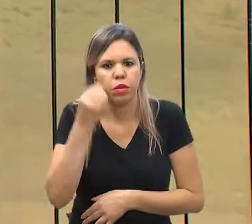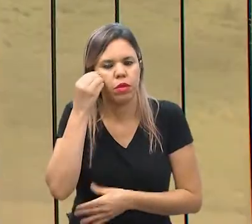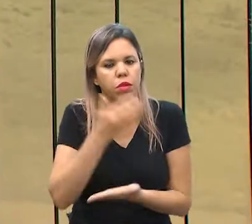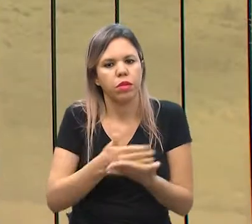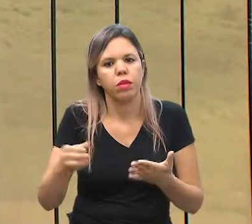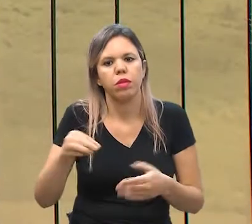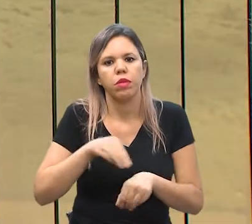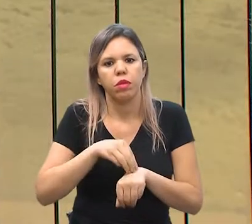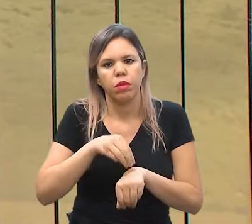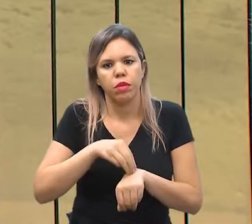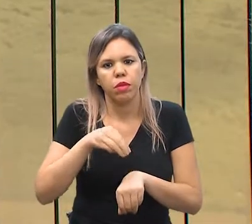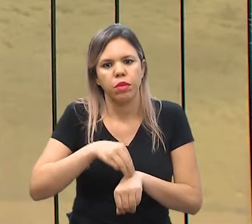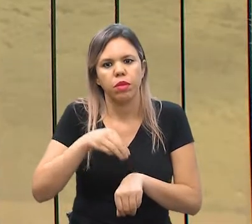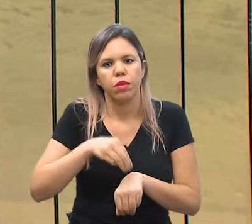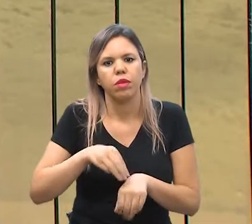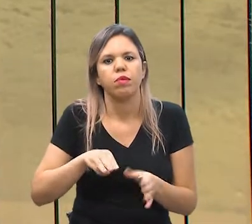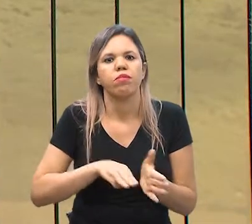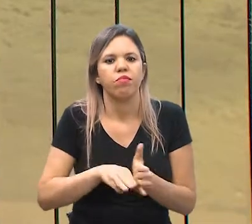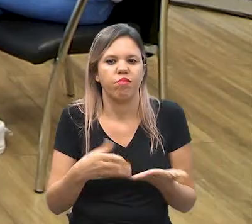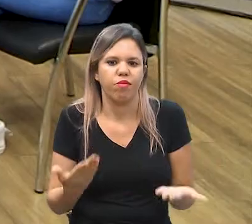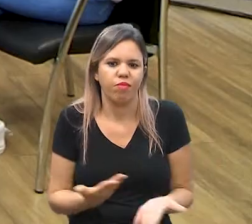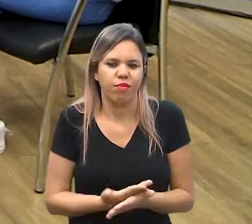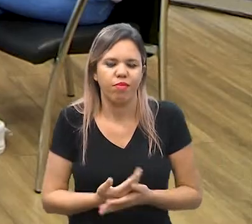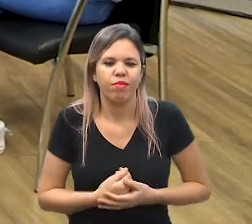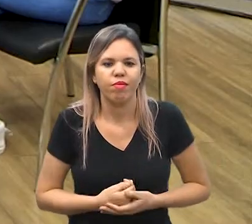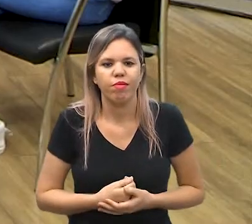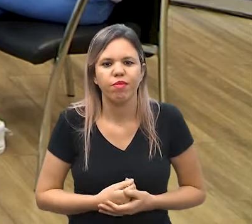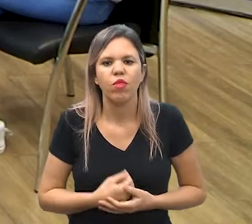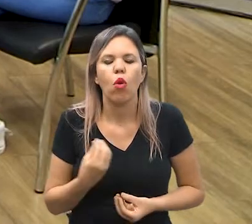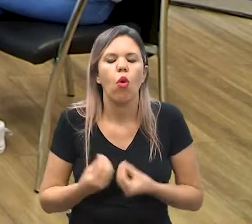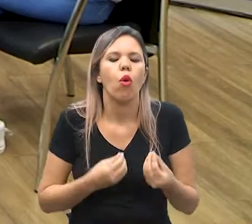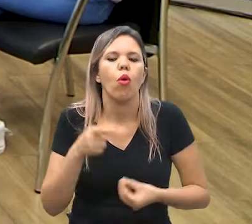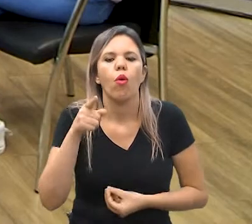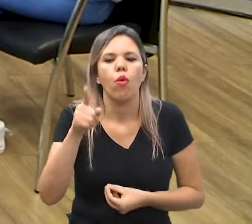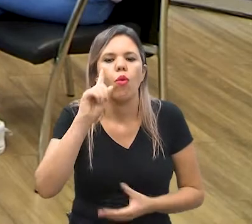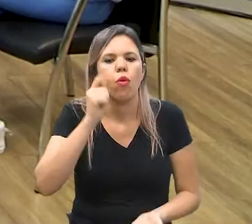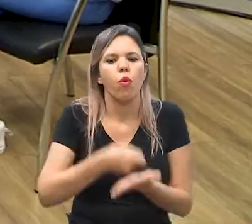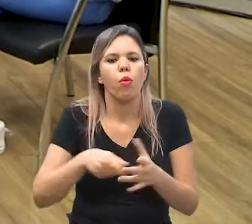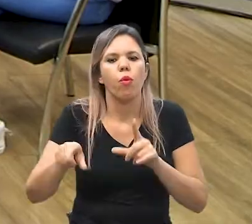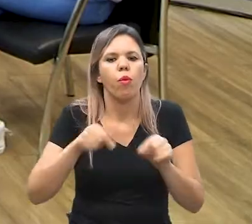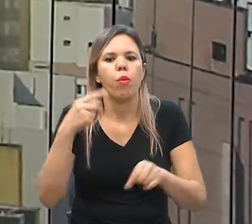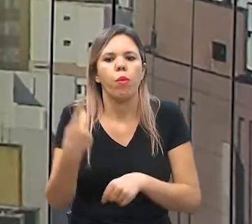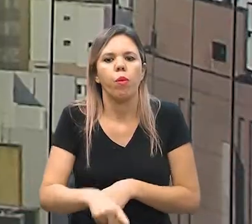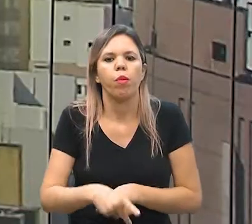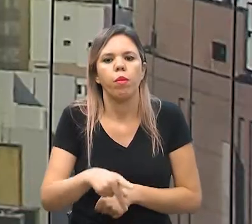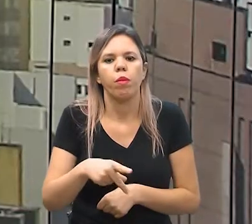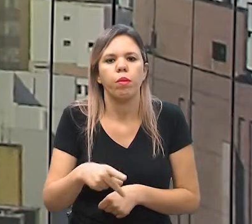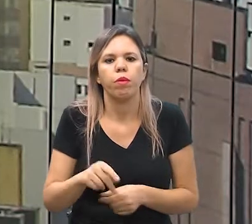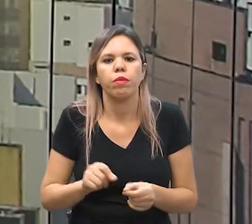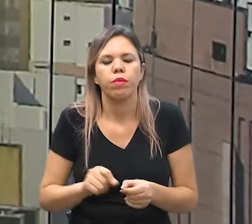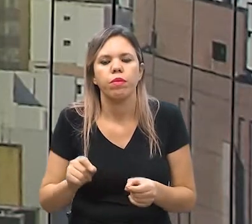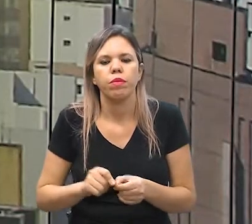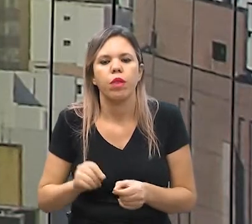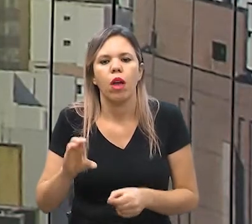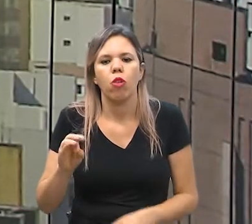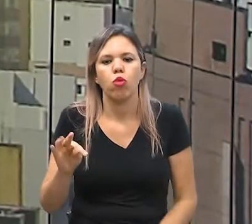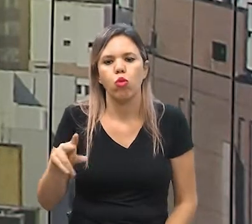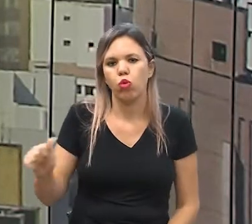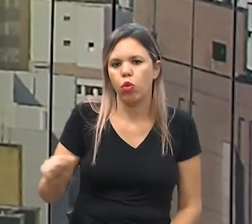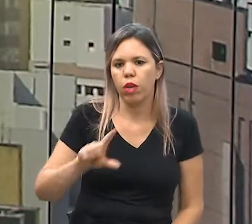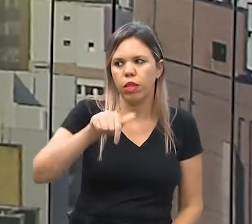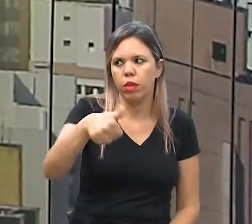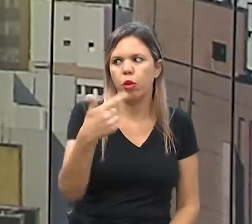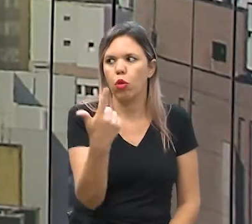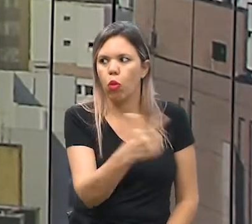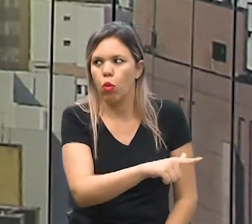começar o mestrado, vamos ver, né? Como que foi essa decisão de prestar para o Cotuca e